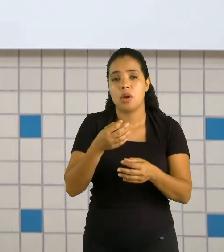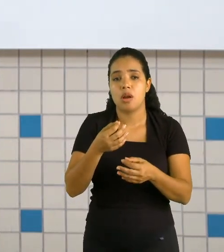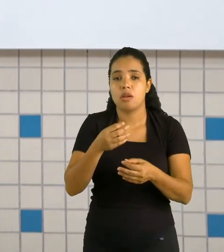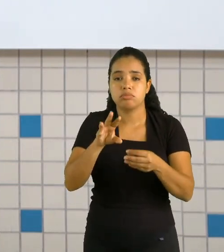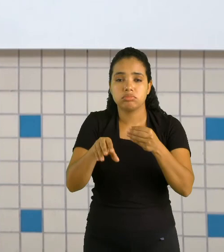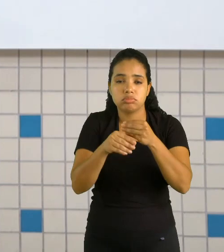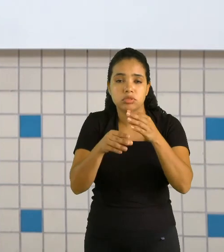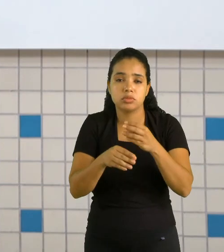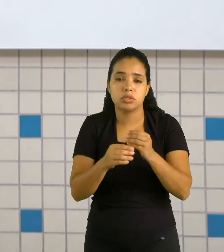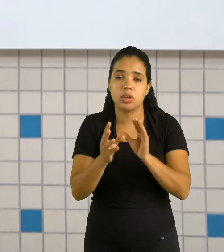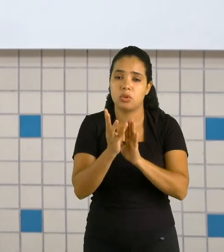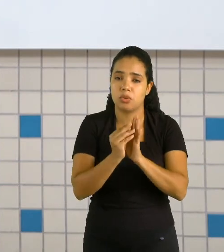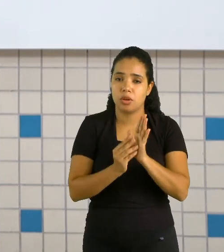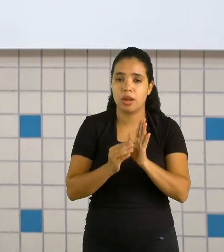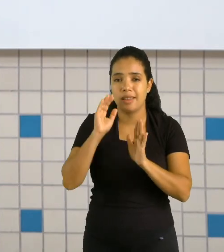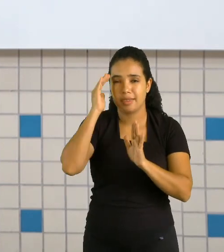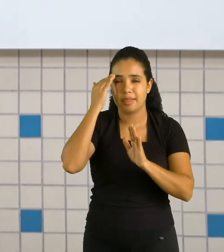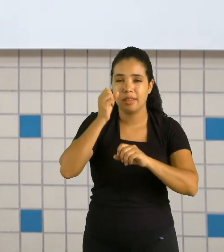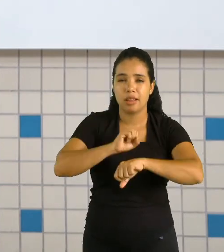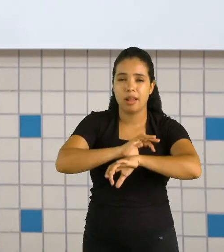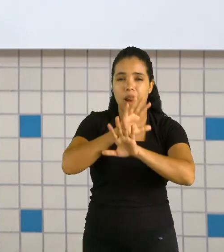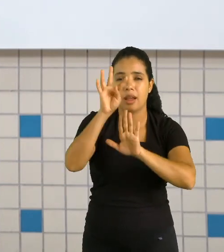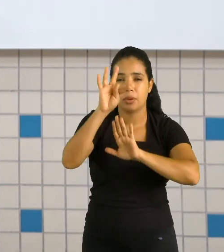pouquinho mais sobre os textos